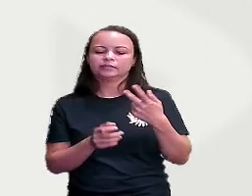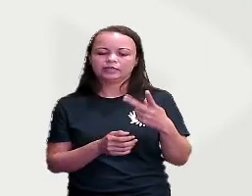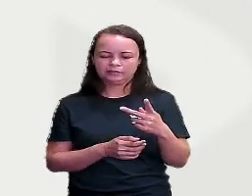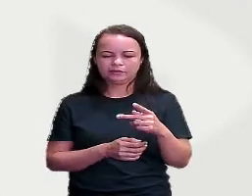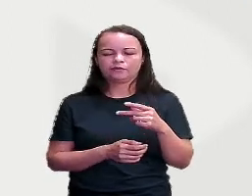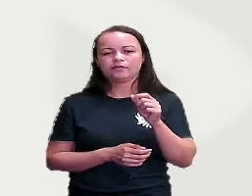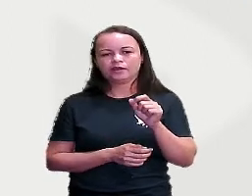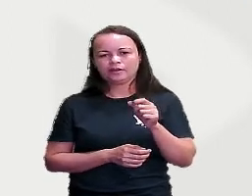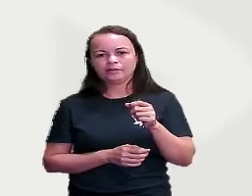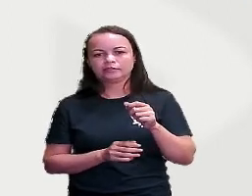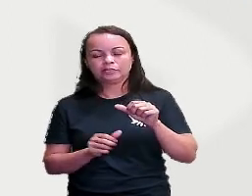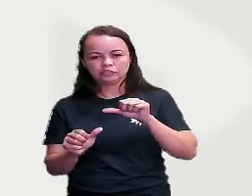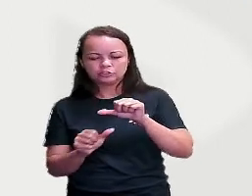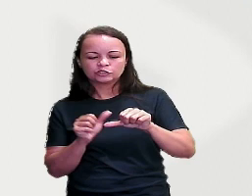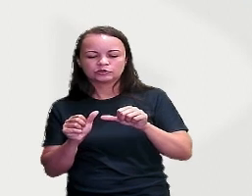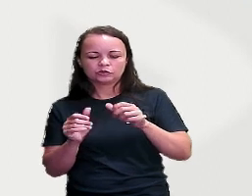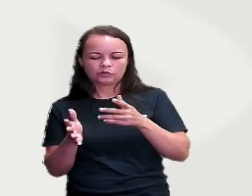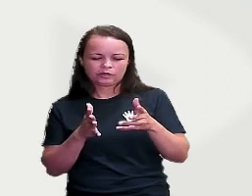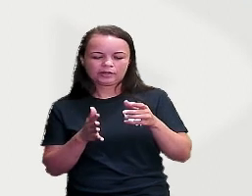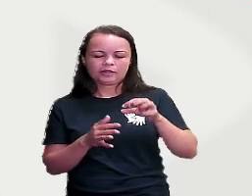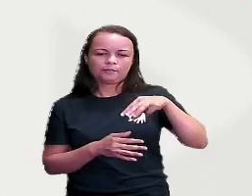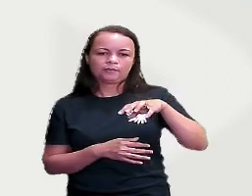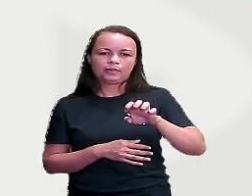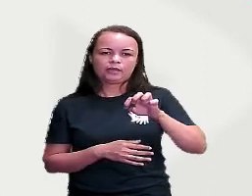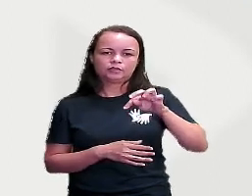gilete, que a gente troca muito.